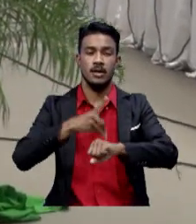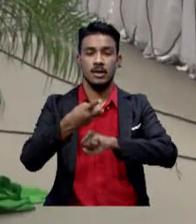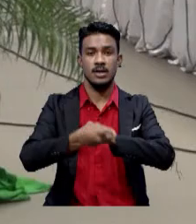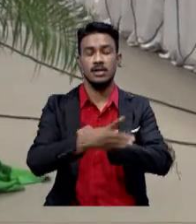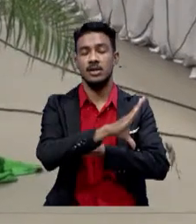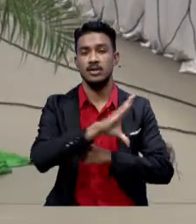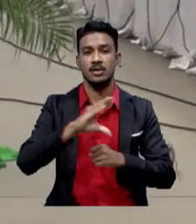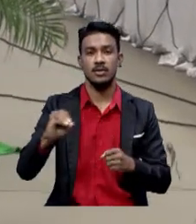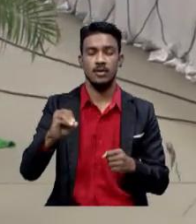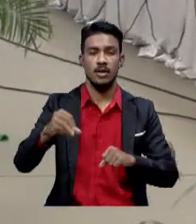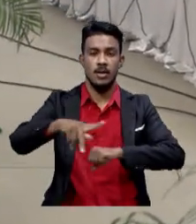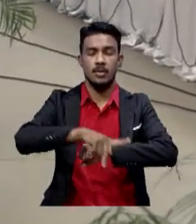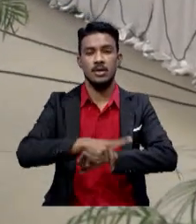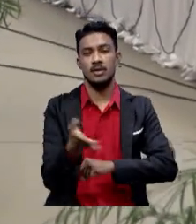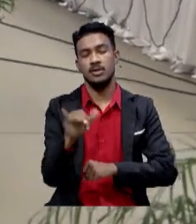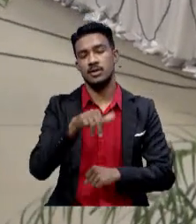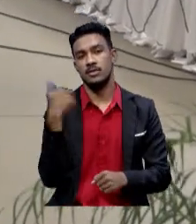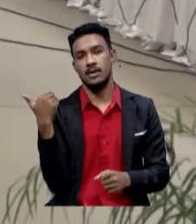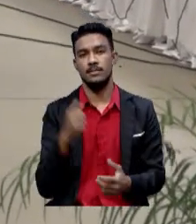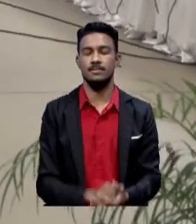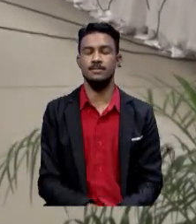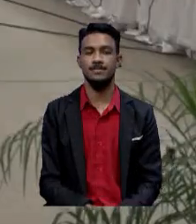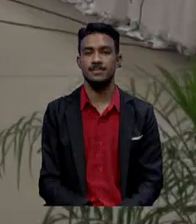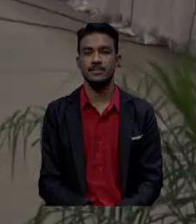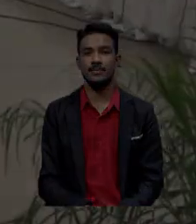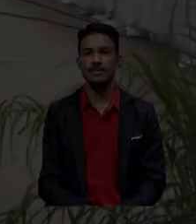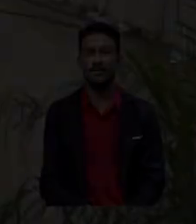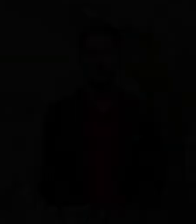política no selutan. Gasparinha de Souza, Jacinto Fuca, GMN.